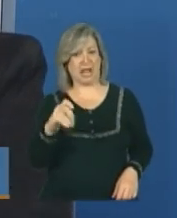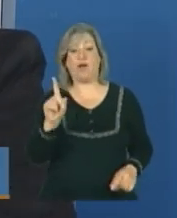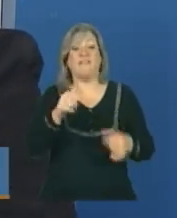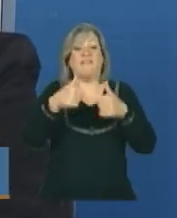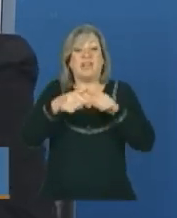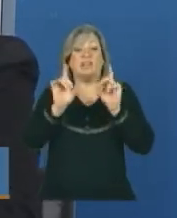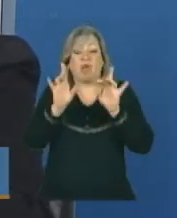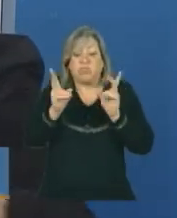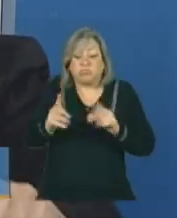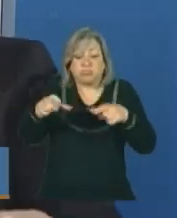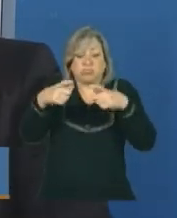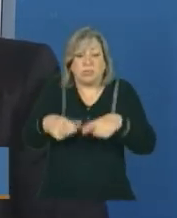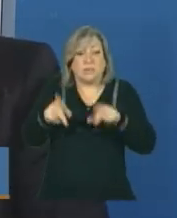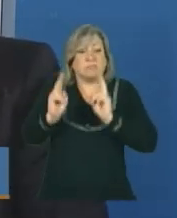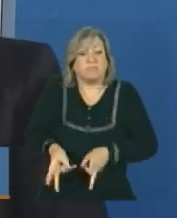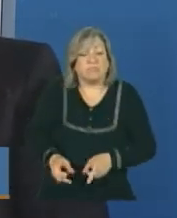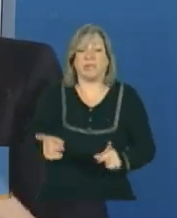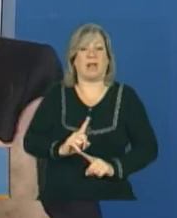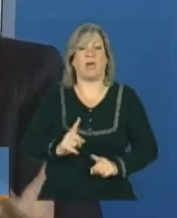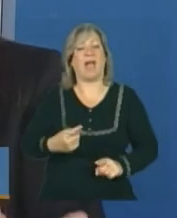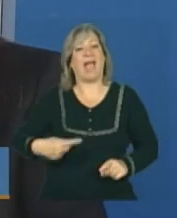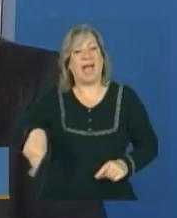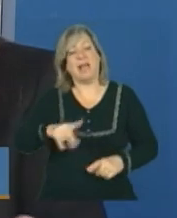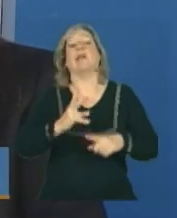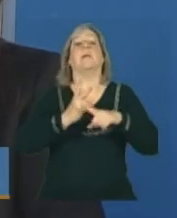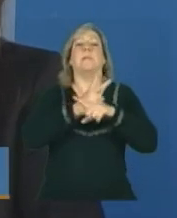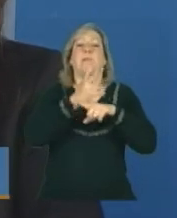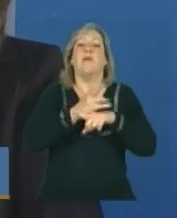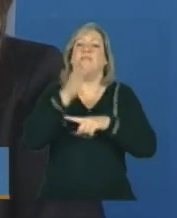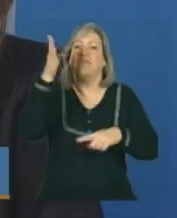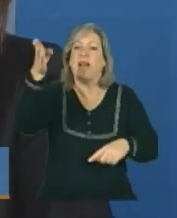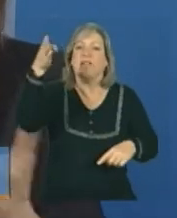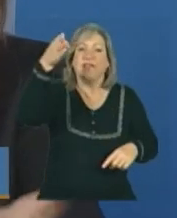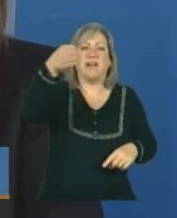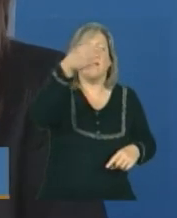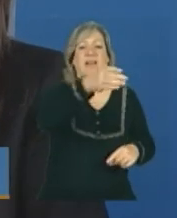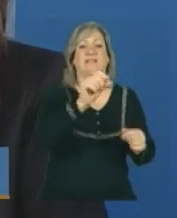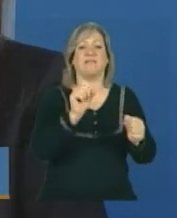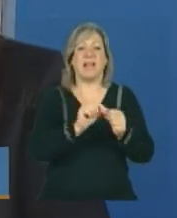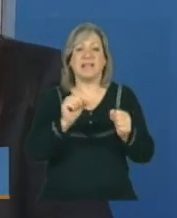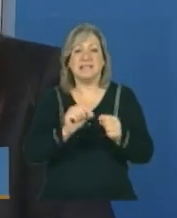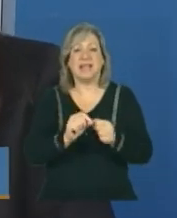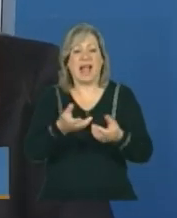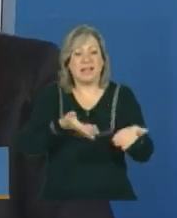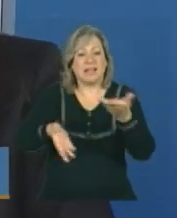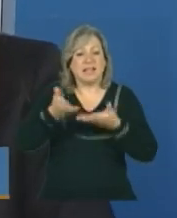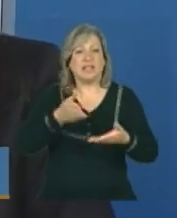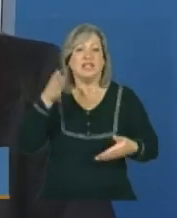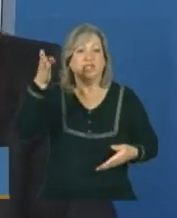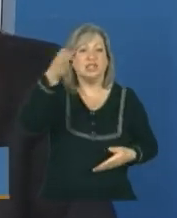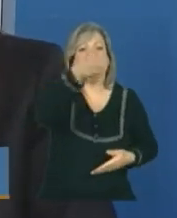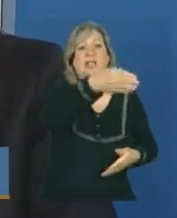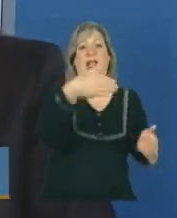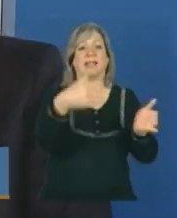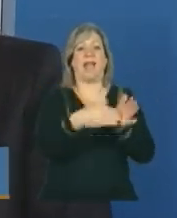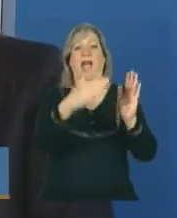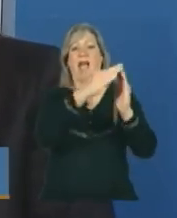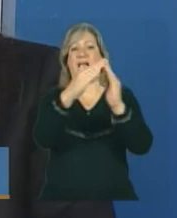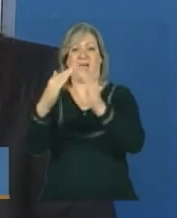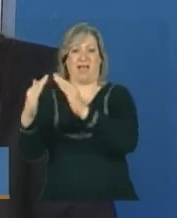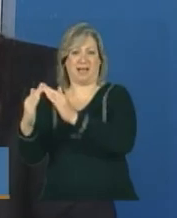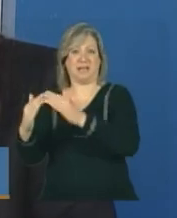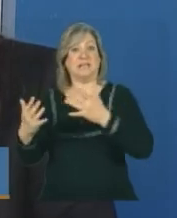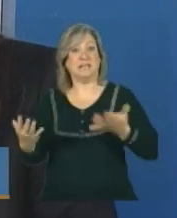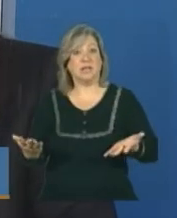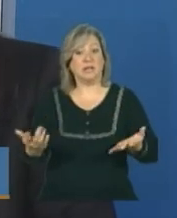referência, que eles busquem a população que mais necessita, fazer o serviço chegar até elas. E, para isso, é necessário que eles conheçam